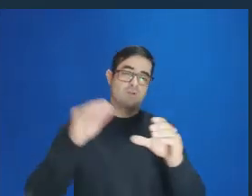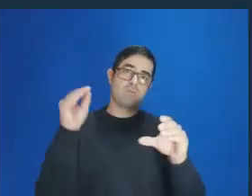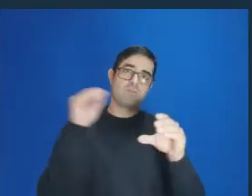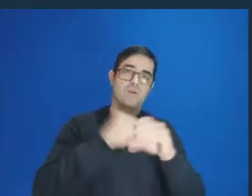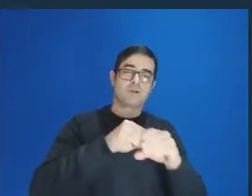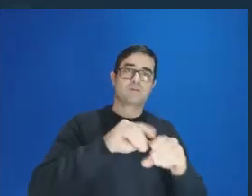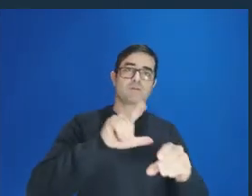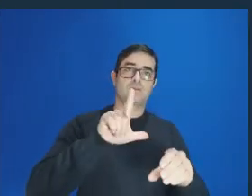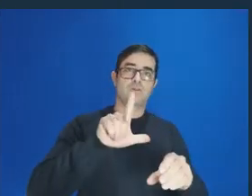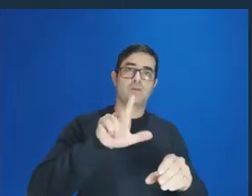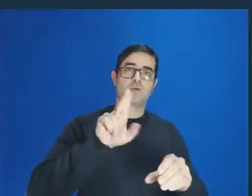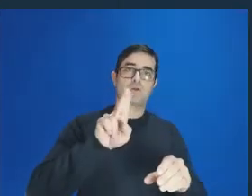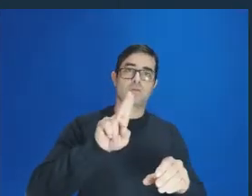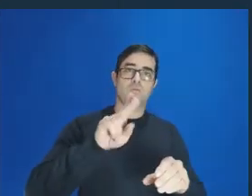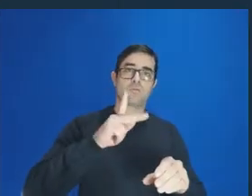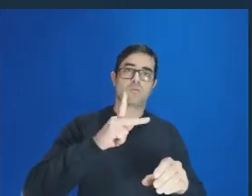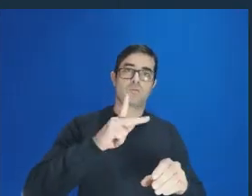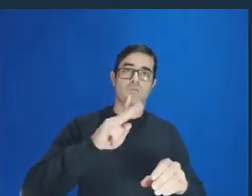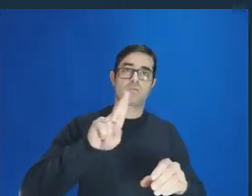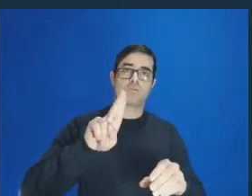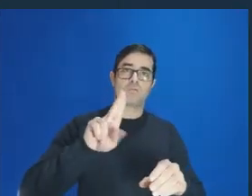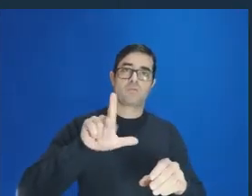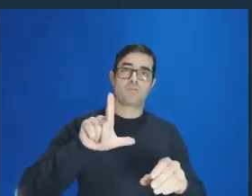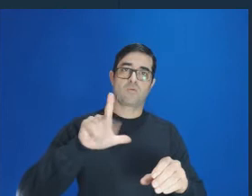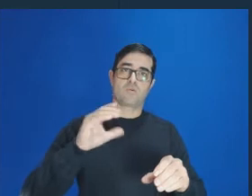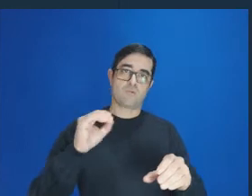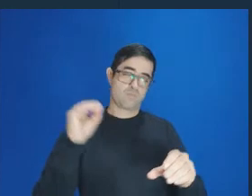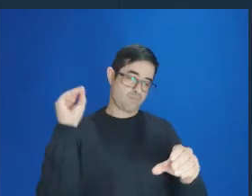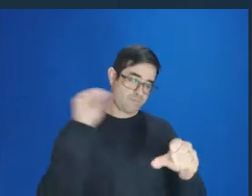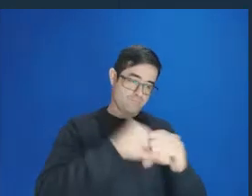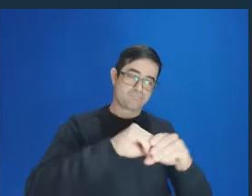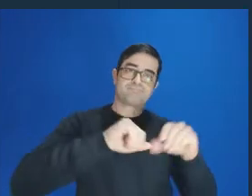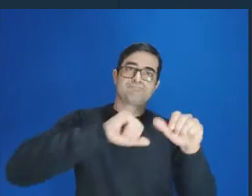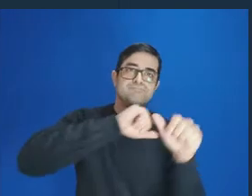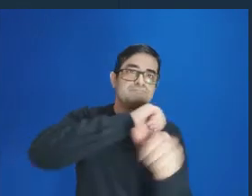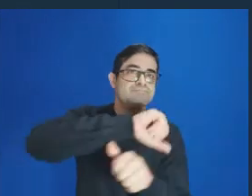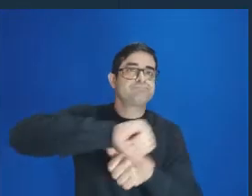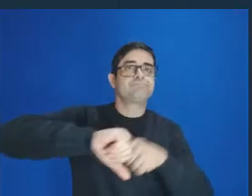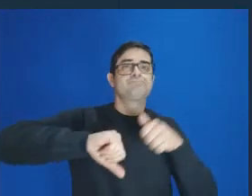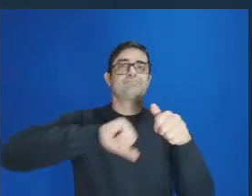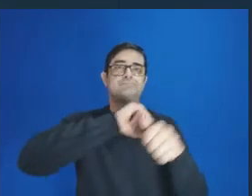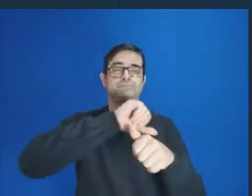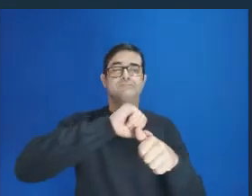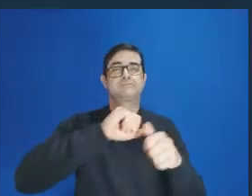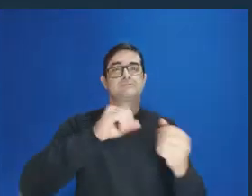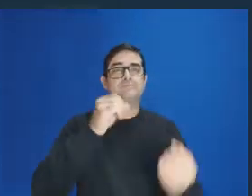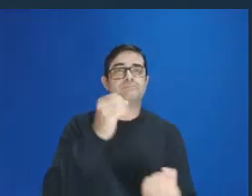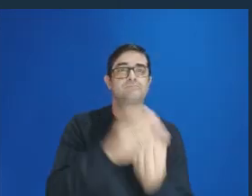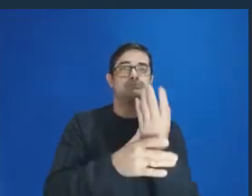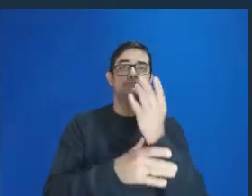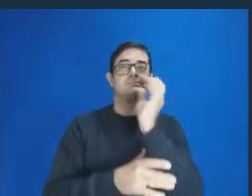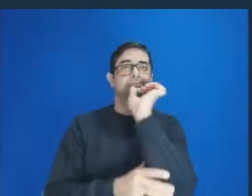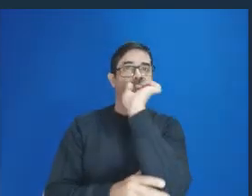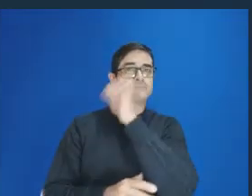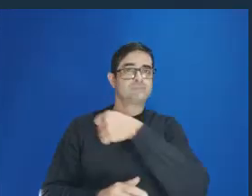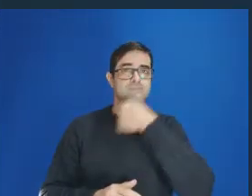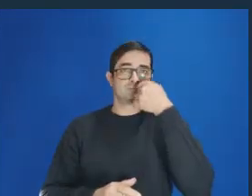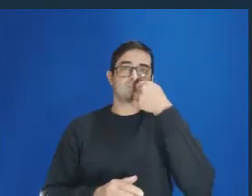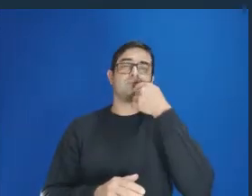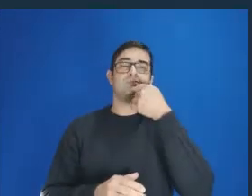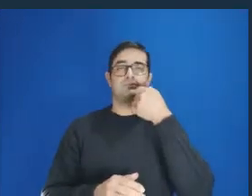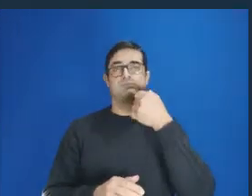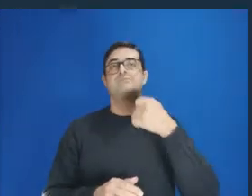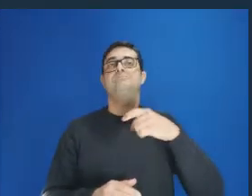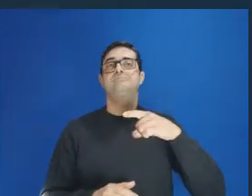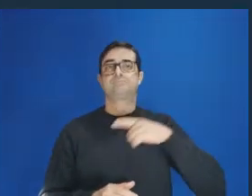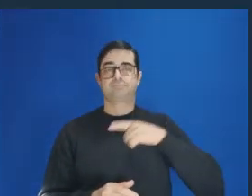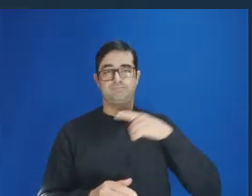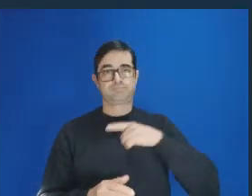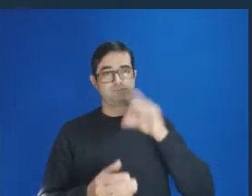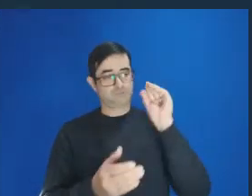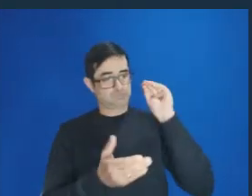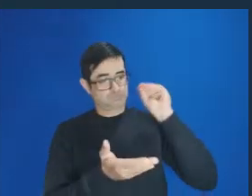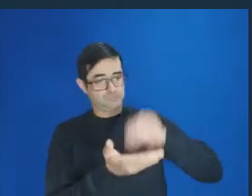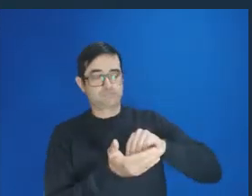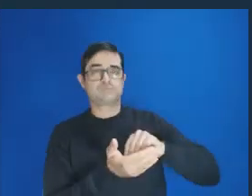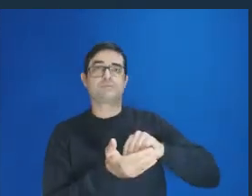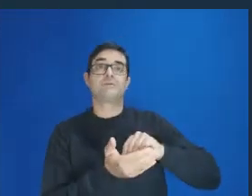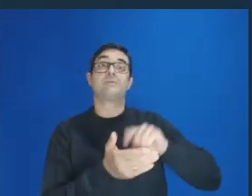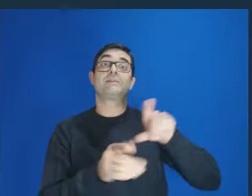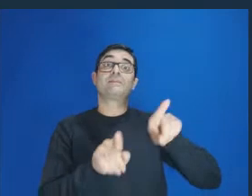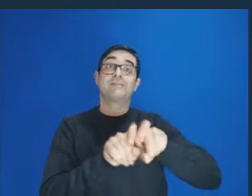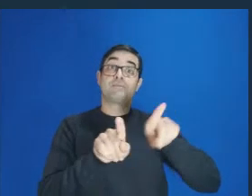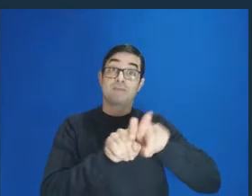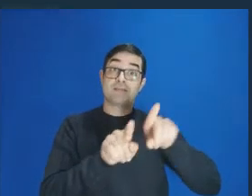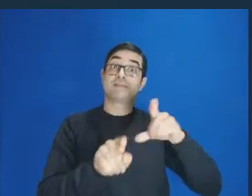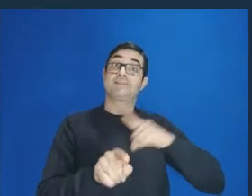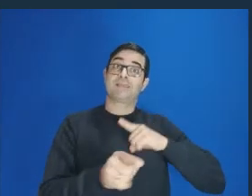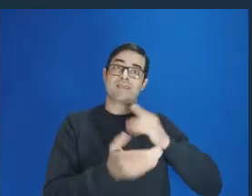fermentação produzindo uma cerveja, e além da cerveja, que é o produto principal, nós vamos ter subprodutos ou resíduos.